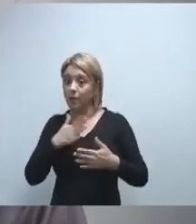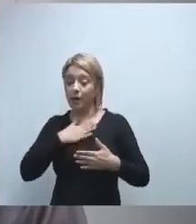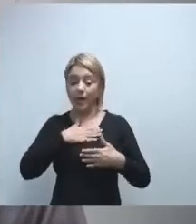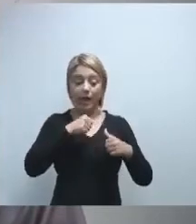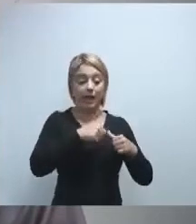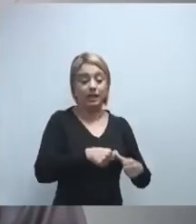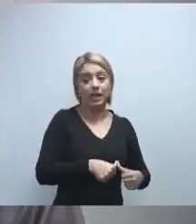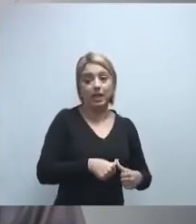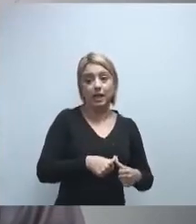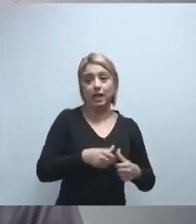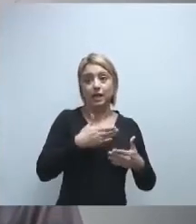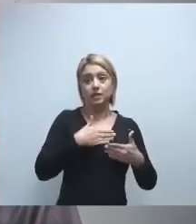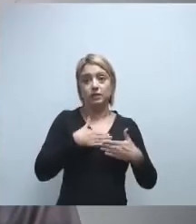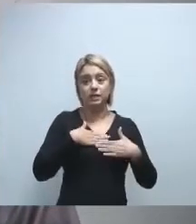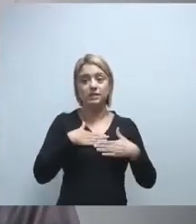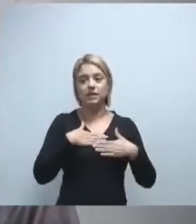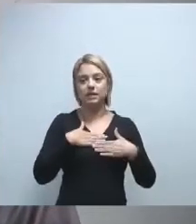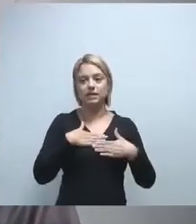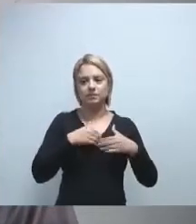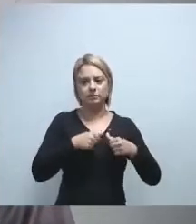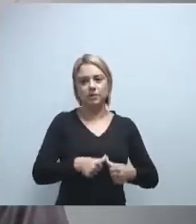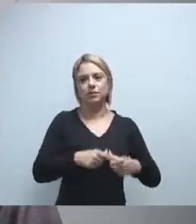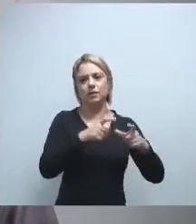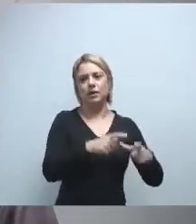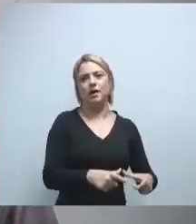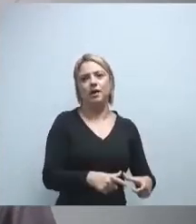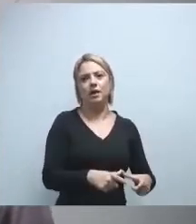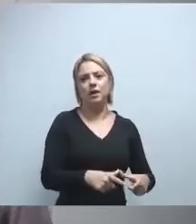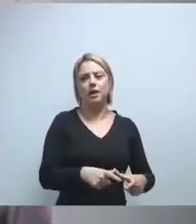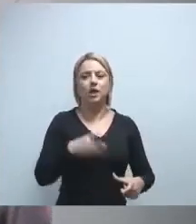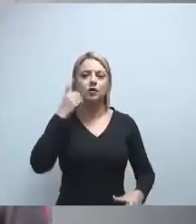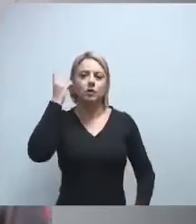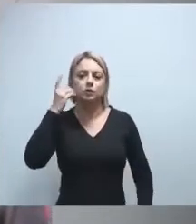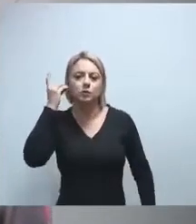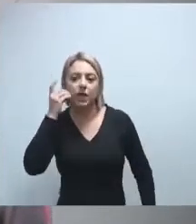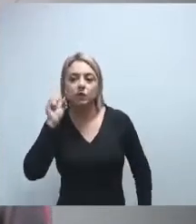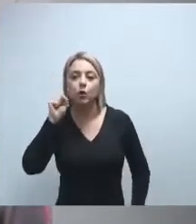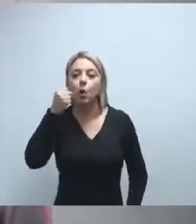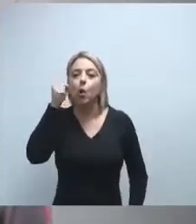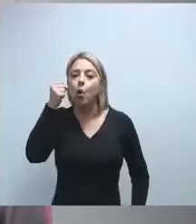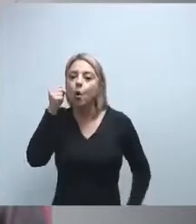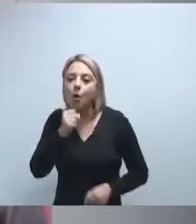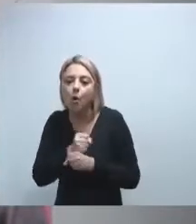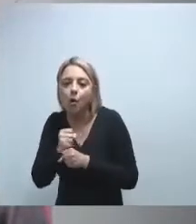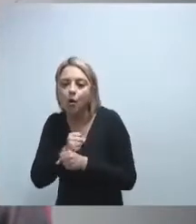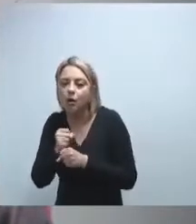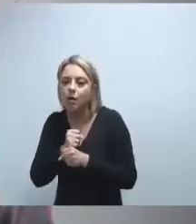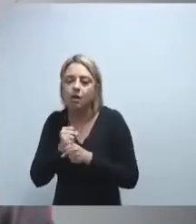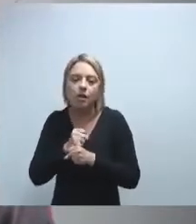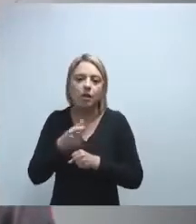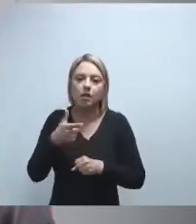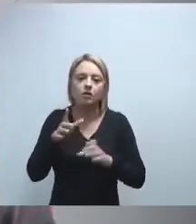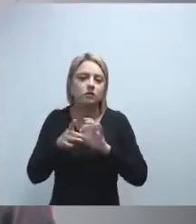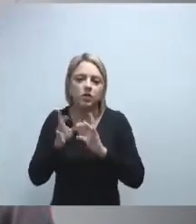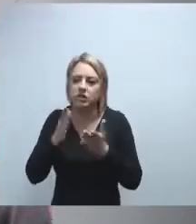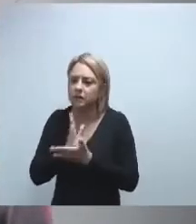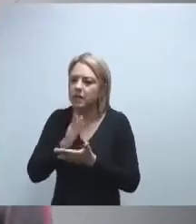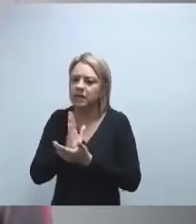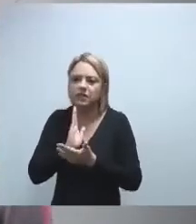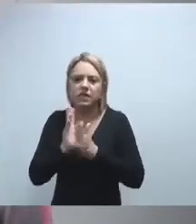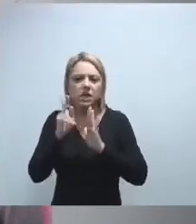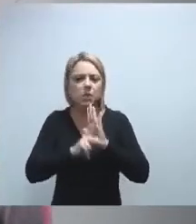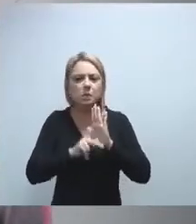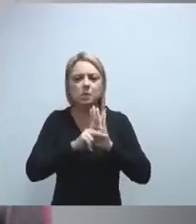lado nessa trincheira já sei eu fui deputado oito anos não deixei passar nenhum